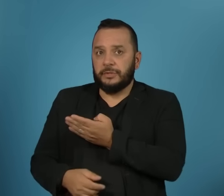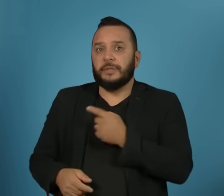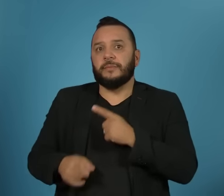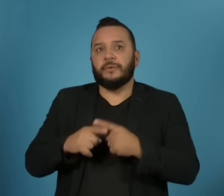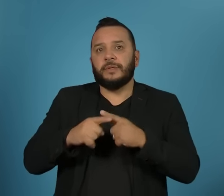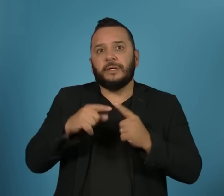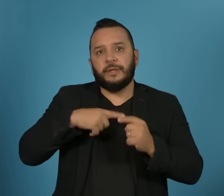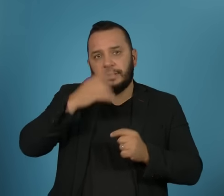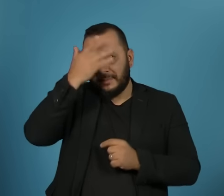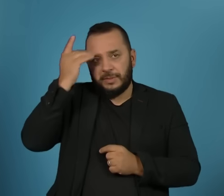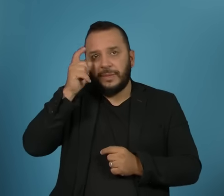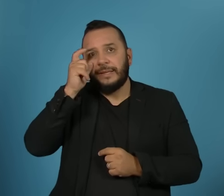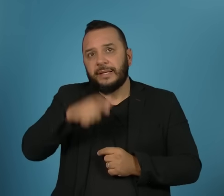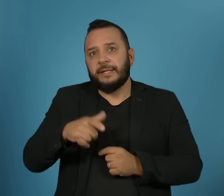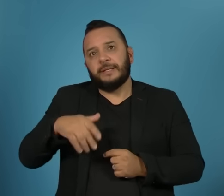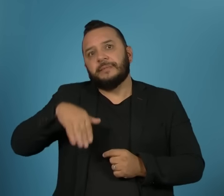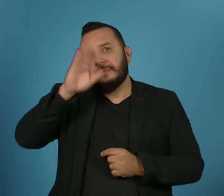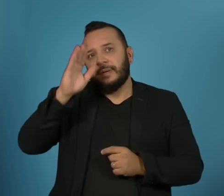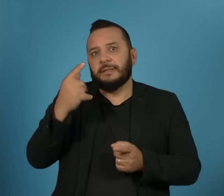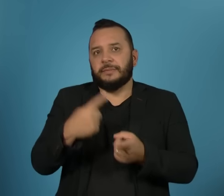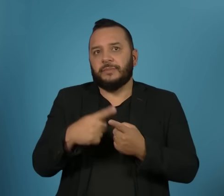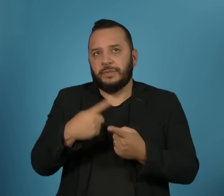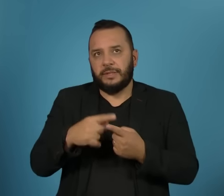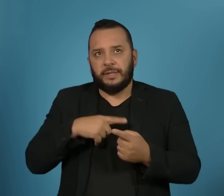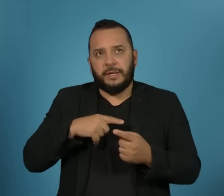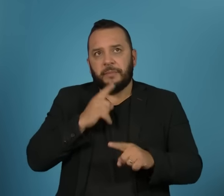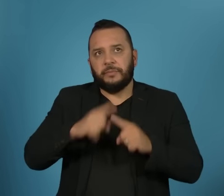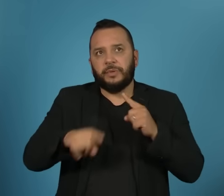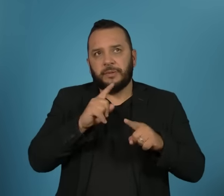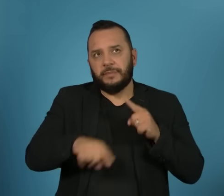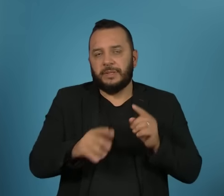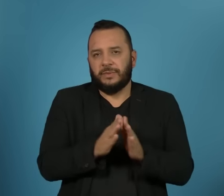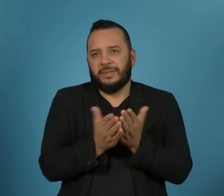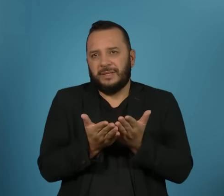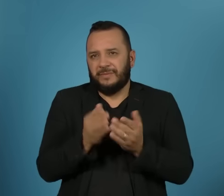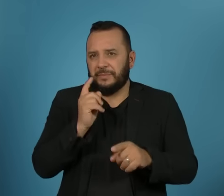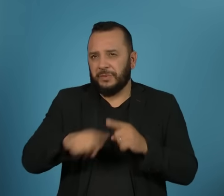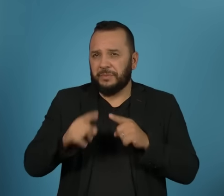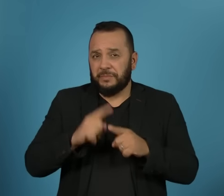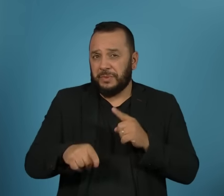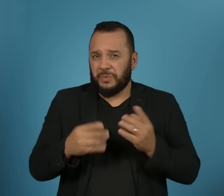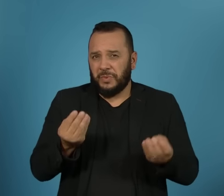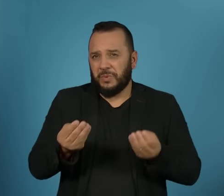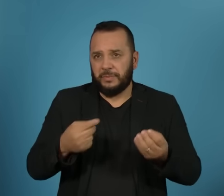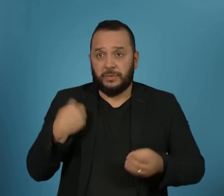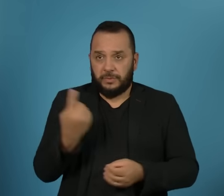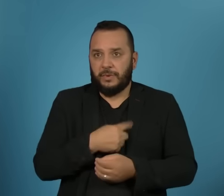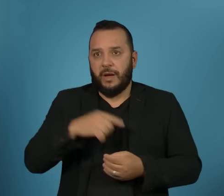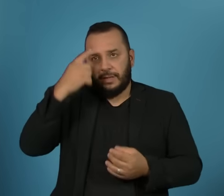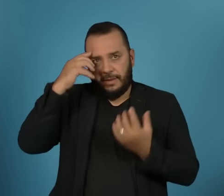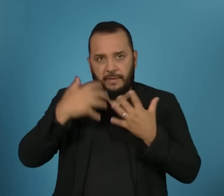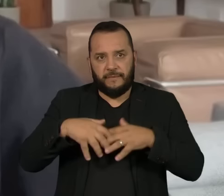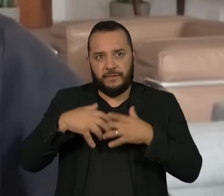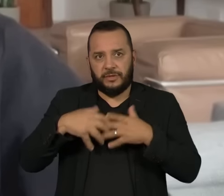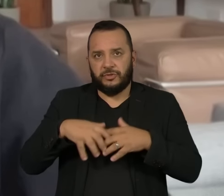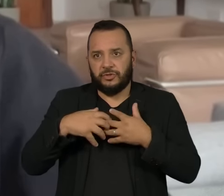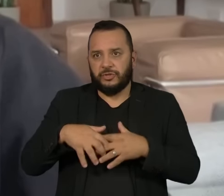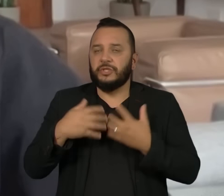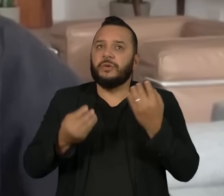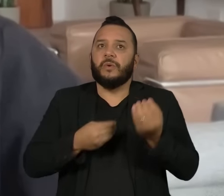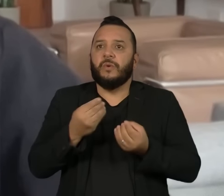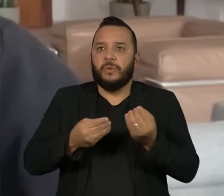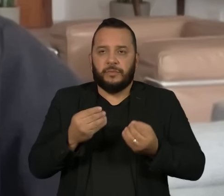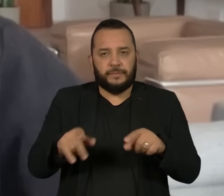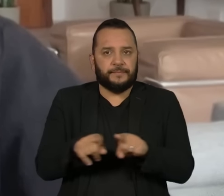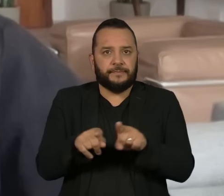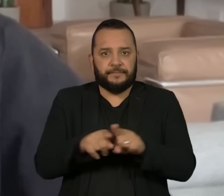interesse foi um ato de censura, né? Então, acho que a gente precisa também refletir como incentivar